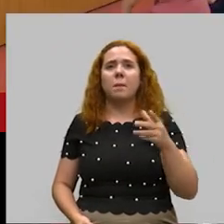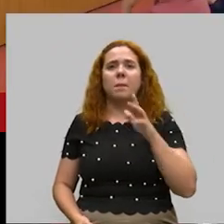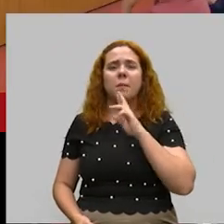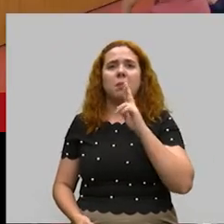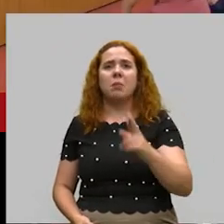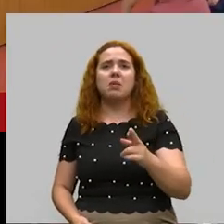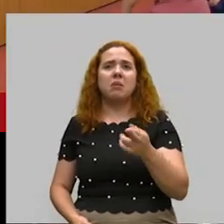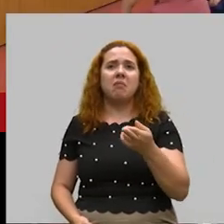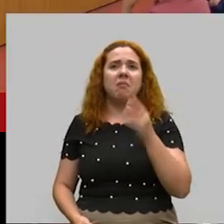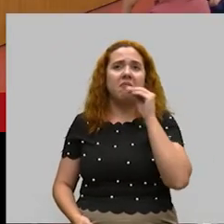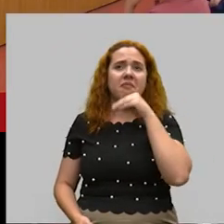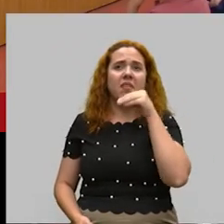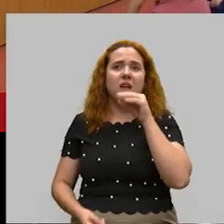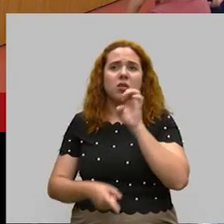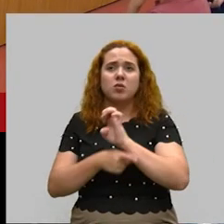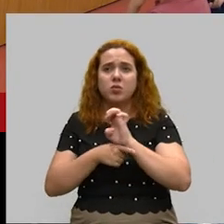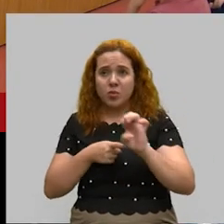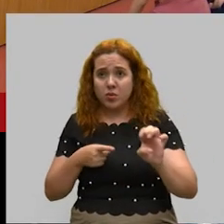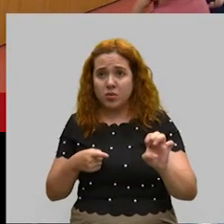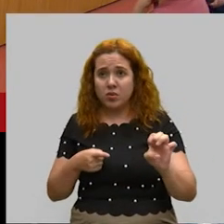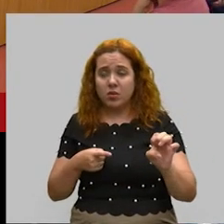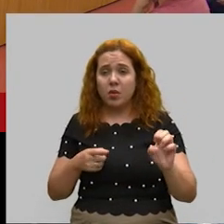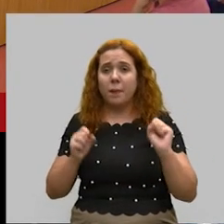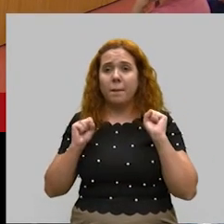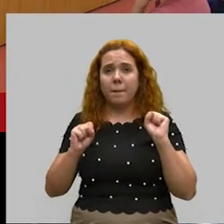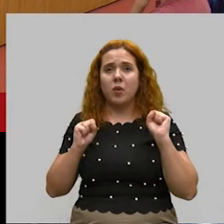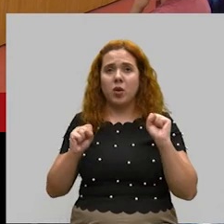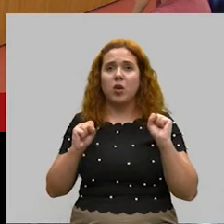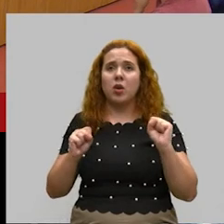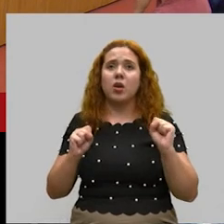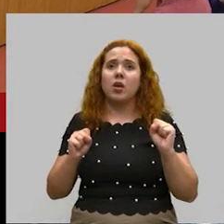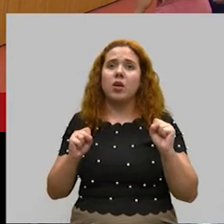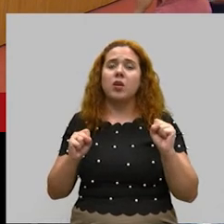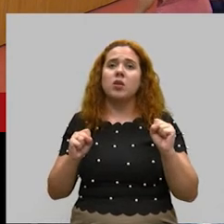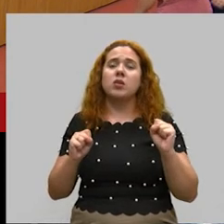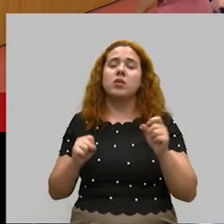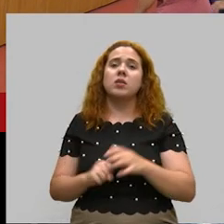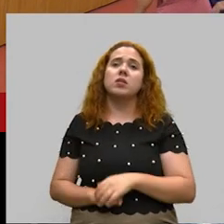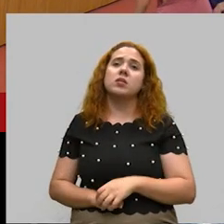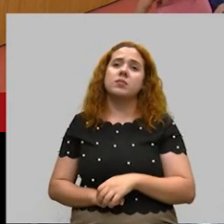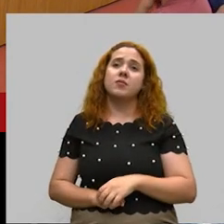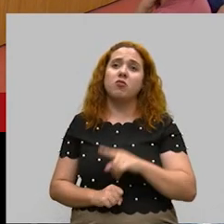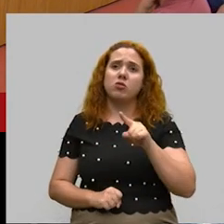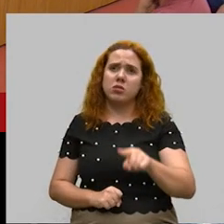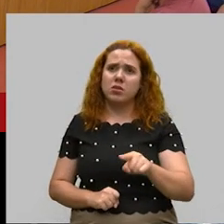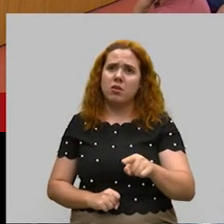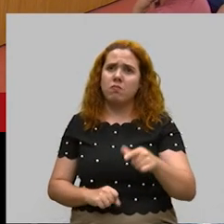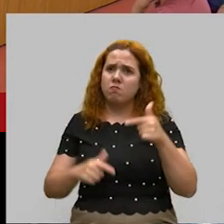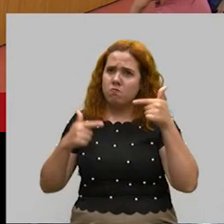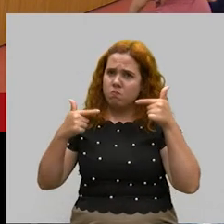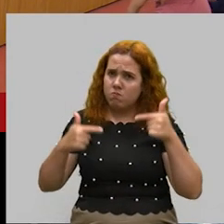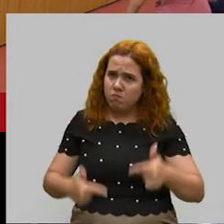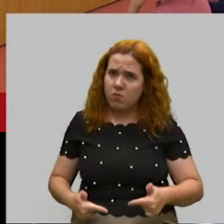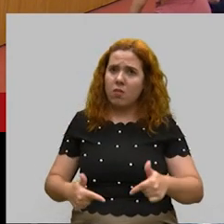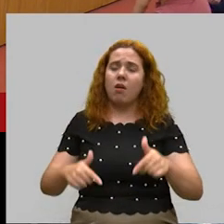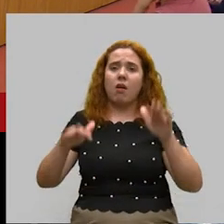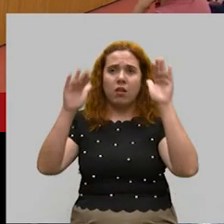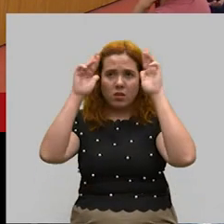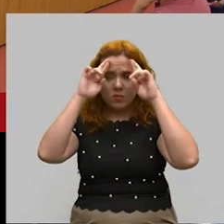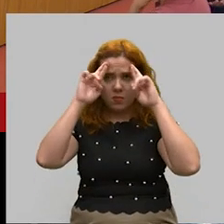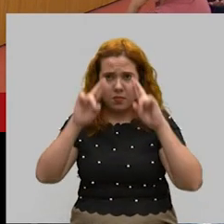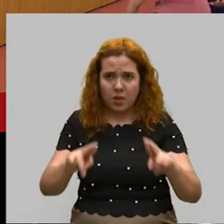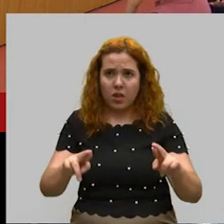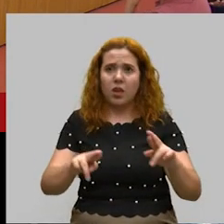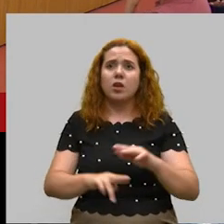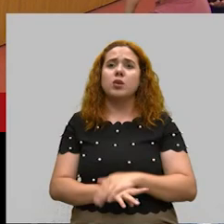do estado e nós esperamos que você possa com o comportamento que tem de respeito a esta comissão e